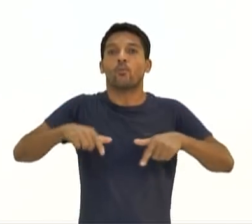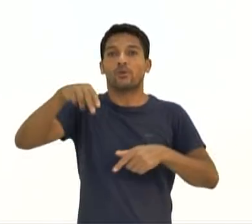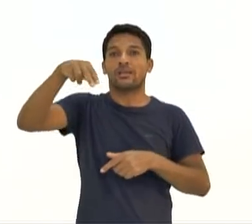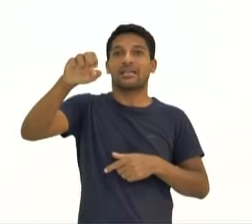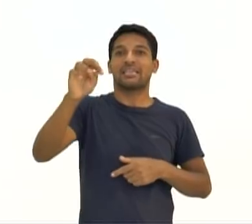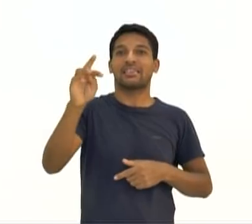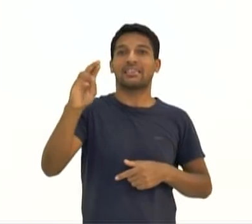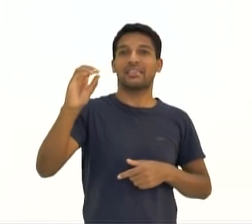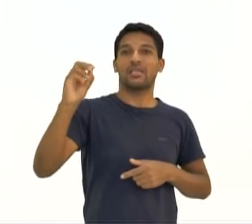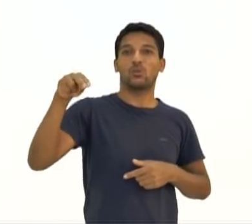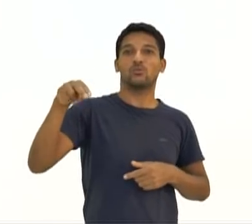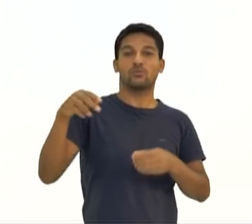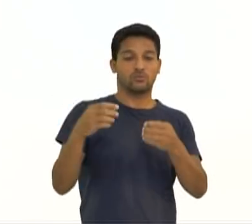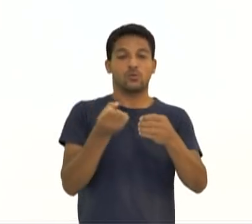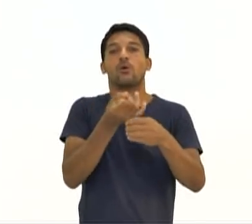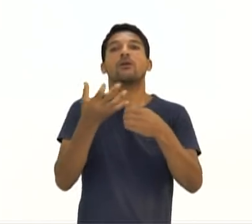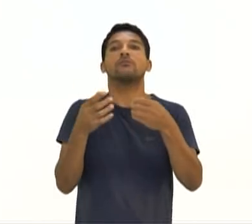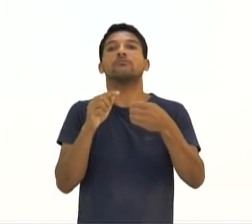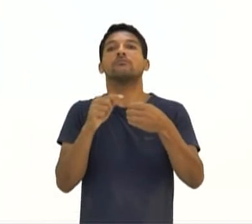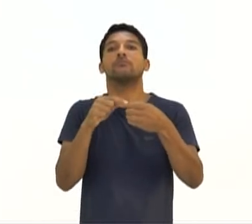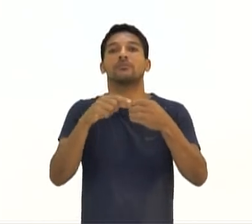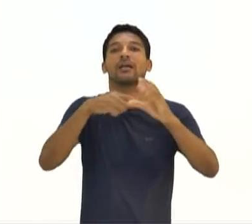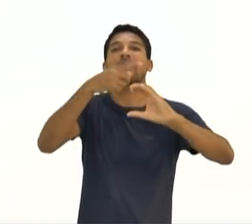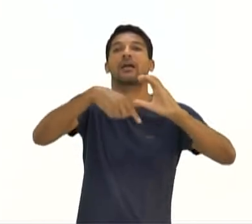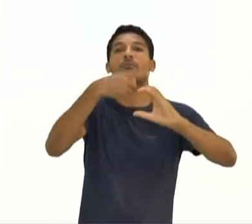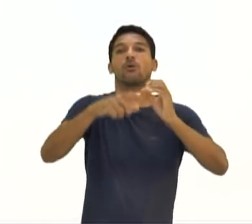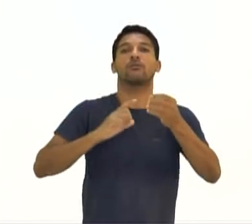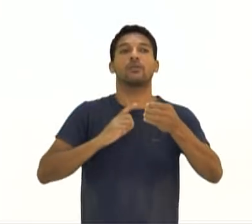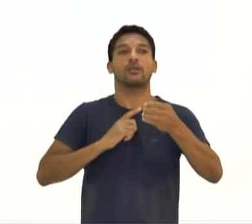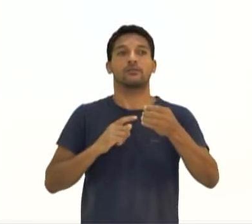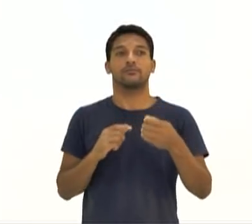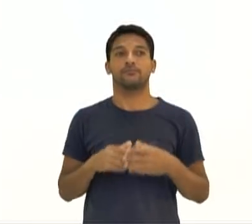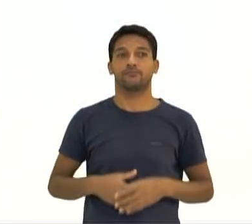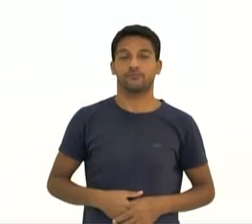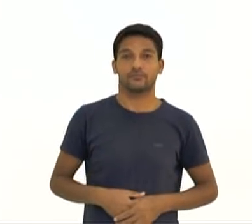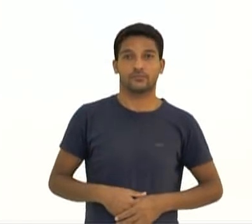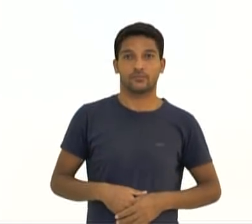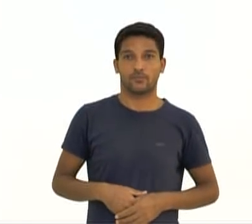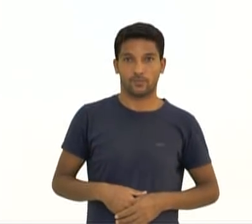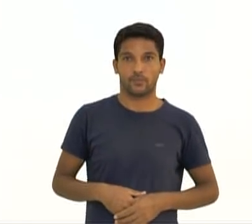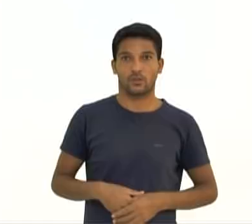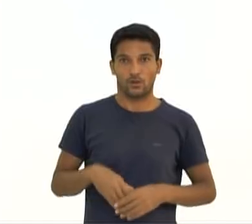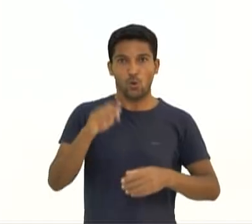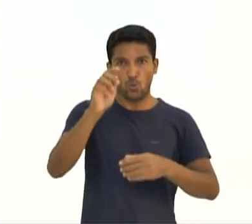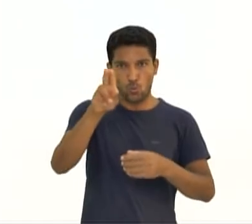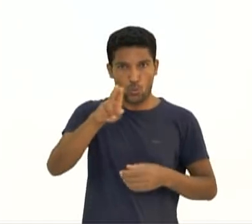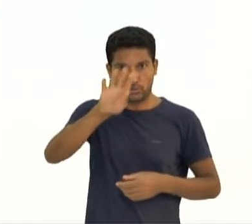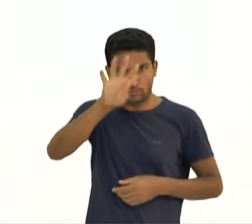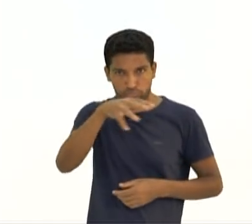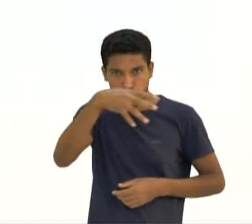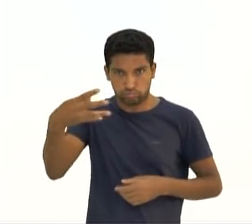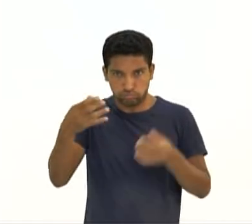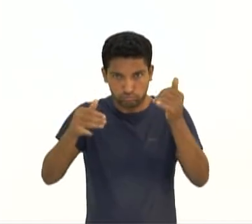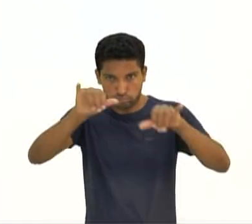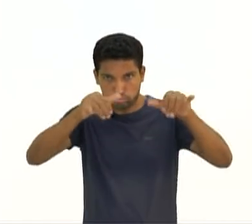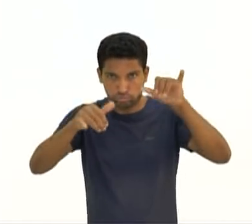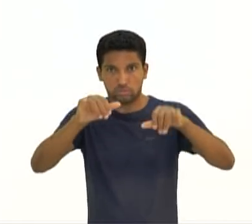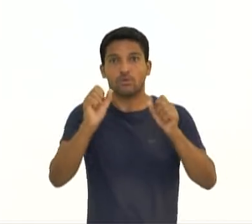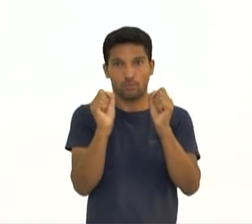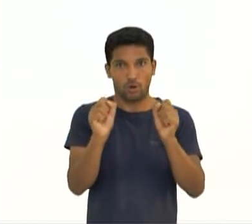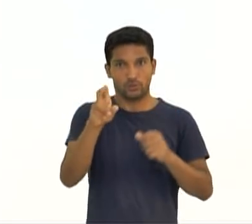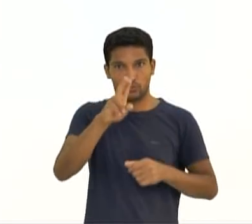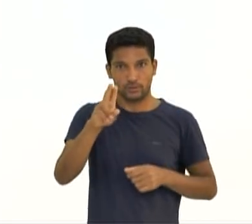periódica, mas eu vou dar algumas dicas para vocês também, para facilitar a vida, beleza? É